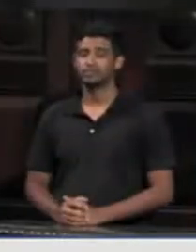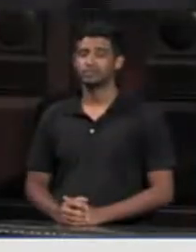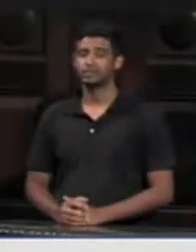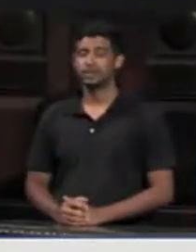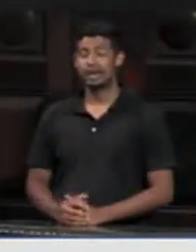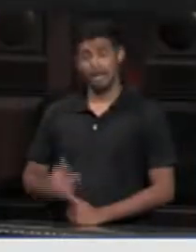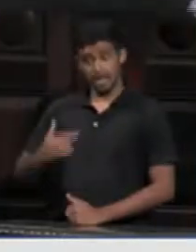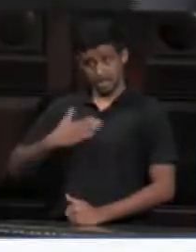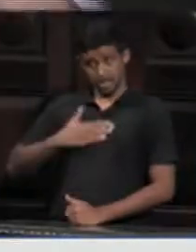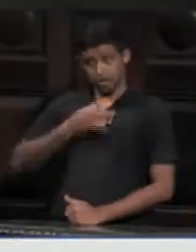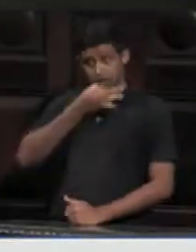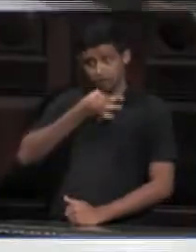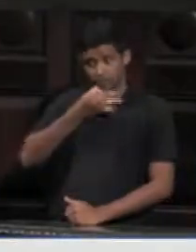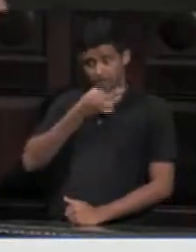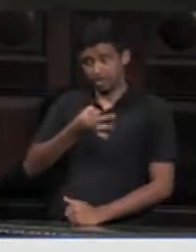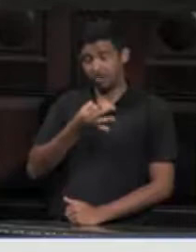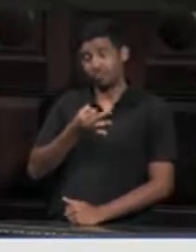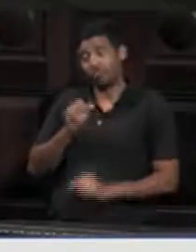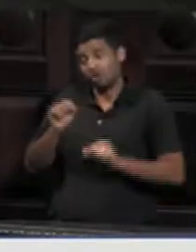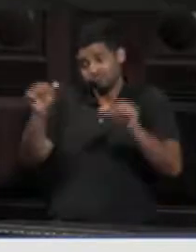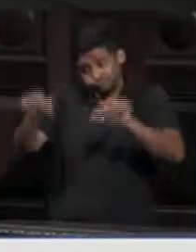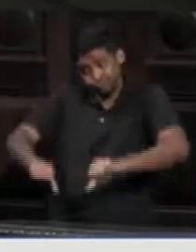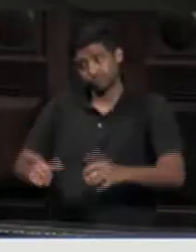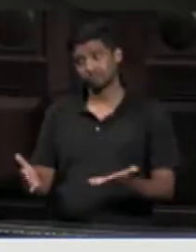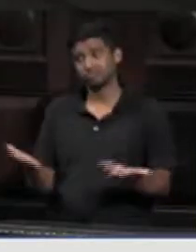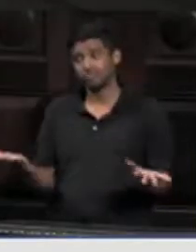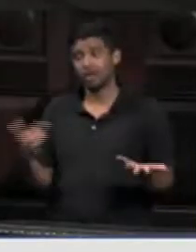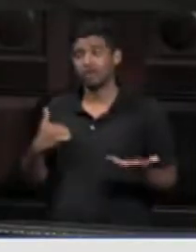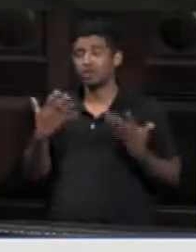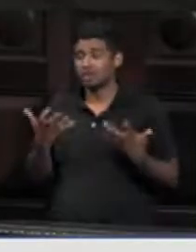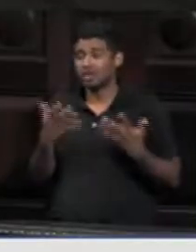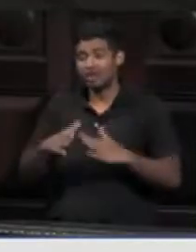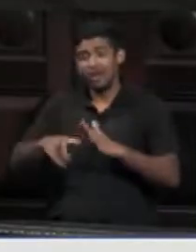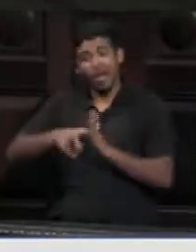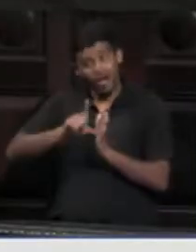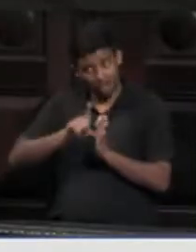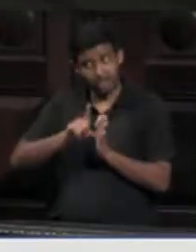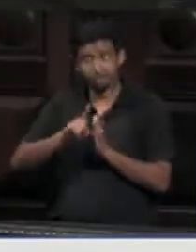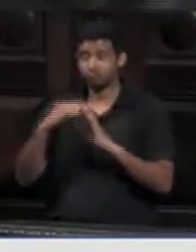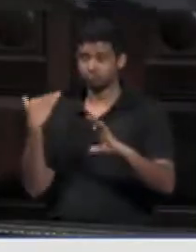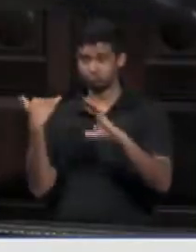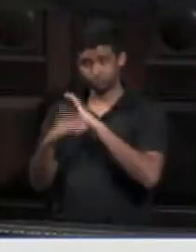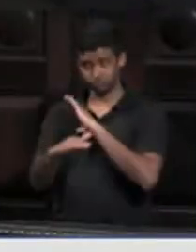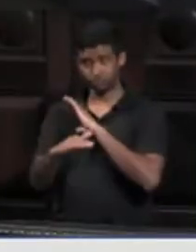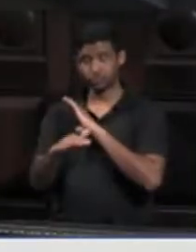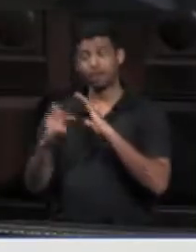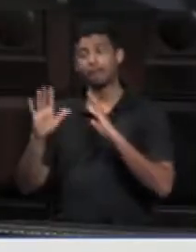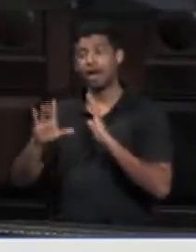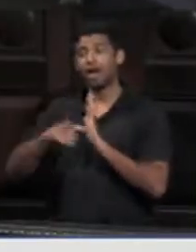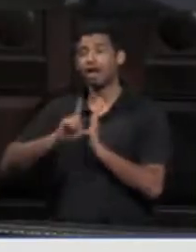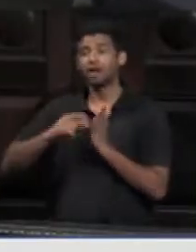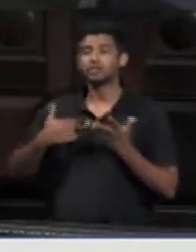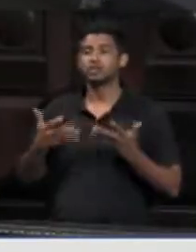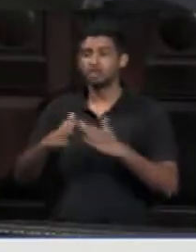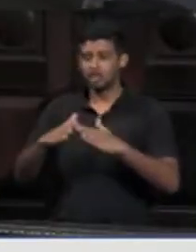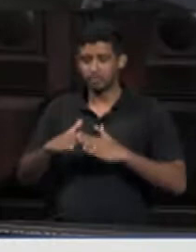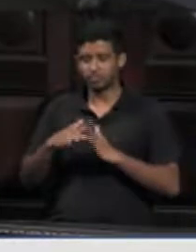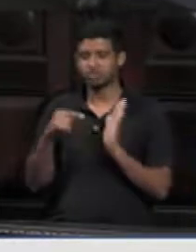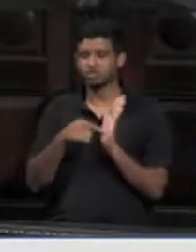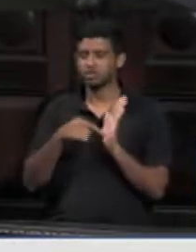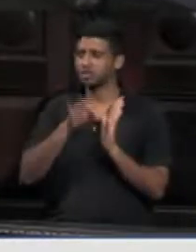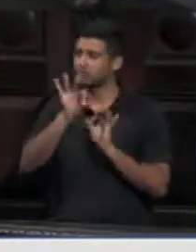entendimento, prejudicada. Então, eu gostaria, antes de encaminhar, solicitar que esse projeto